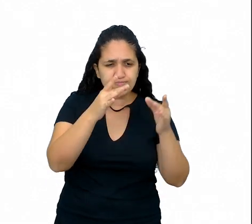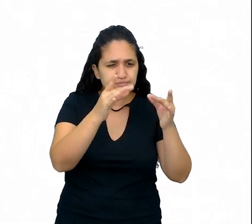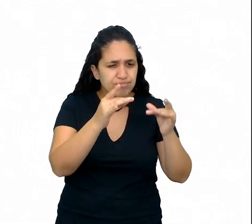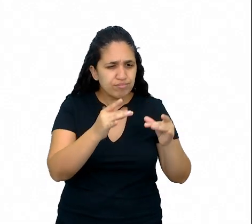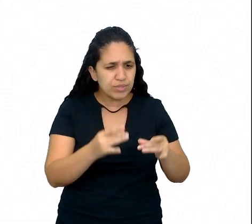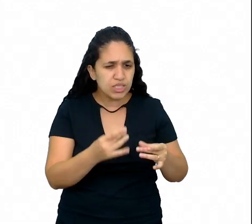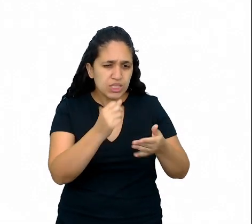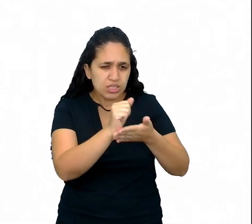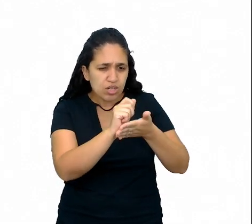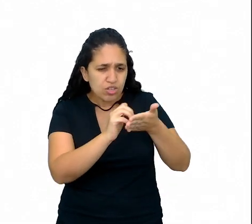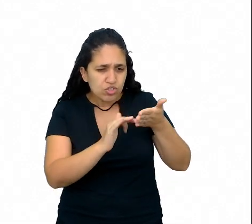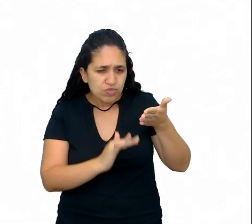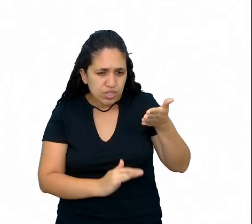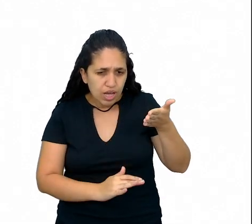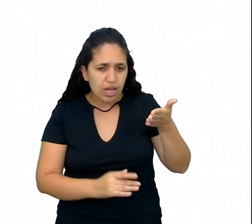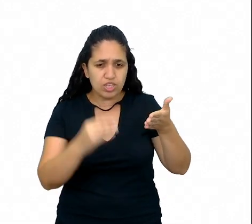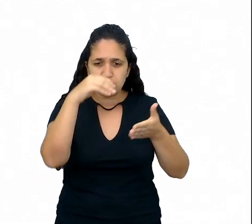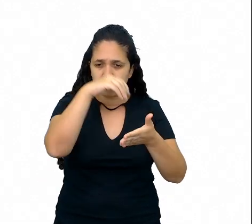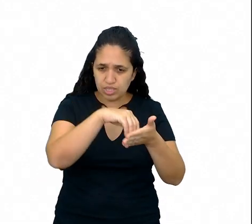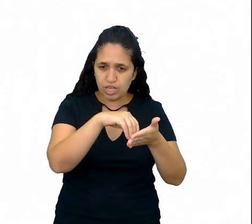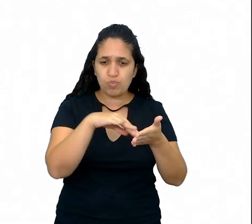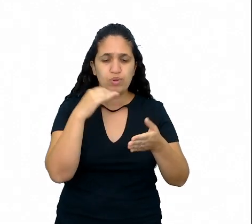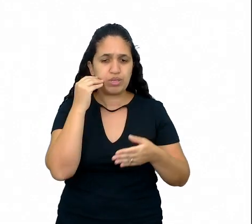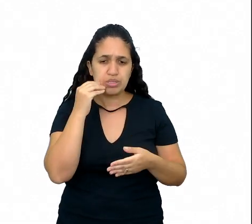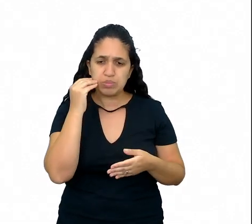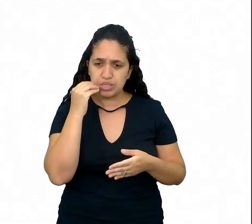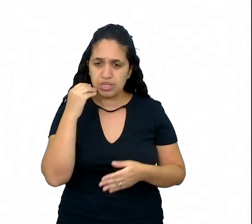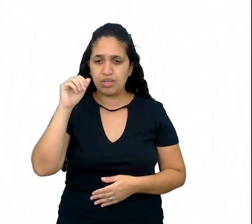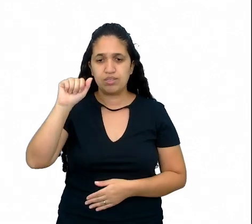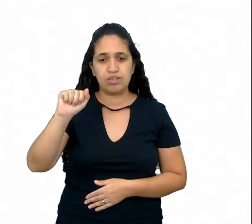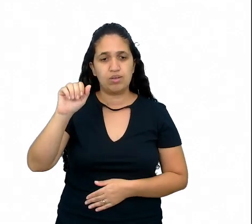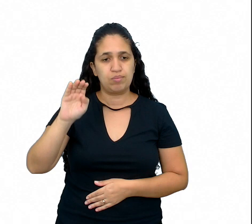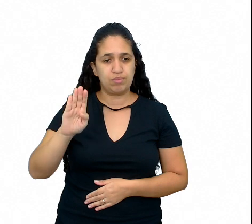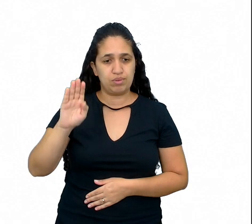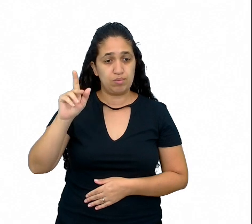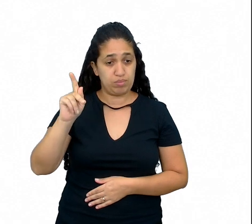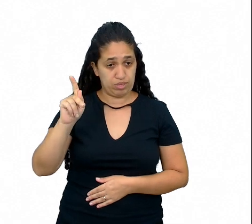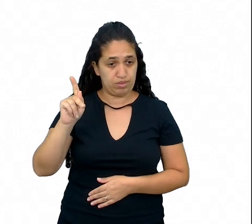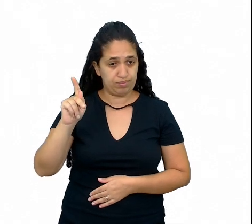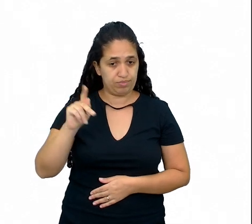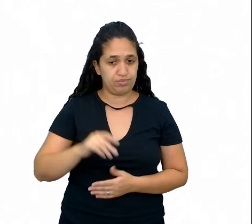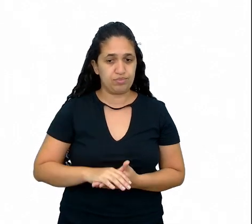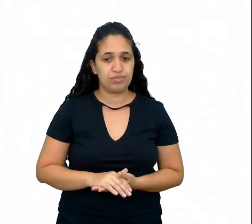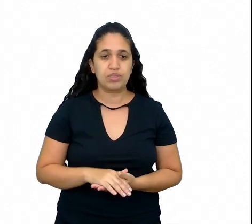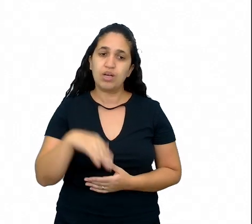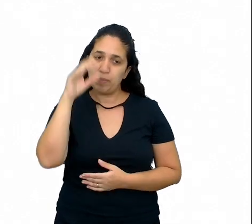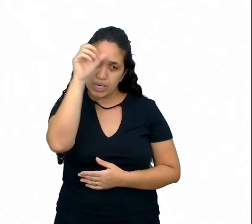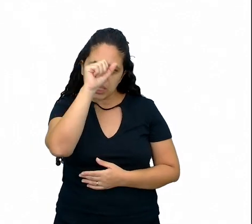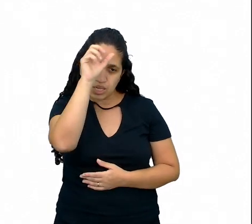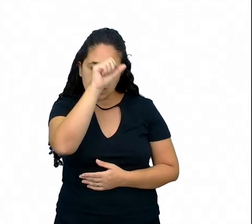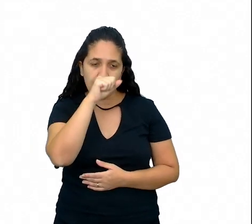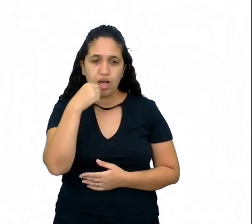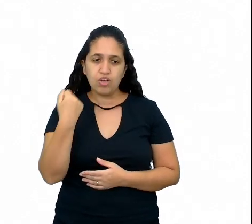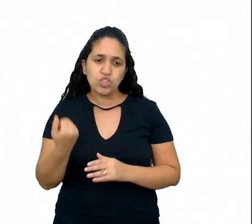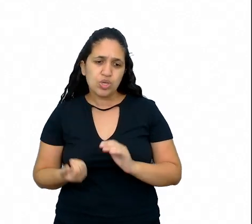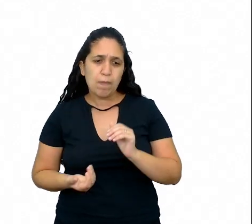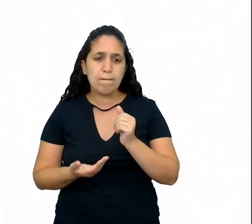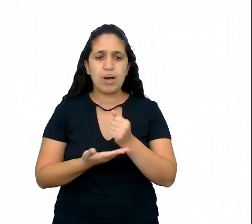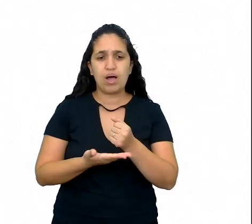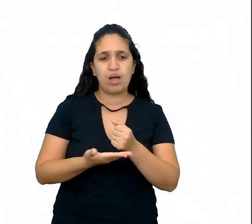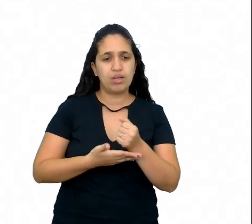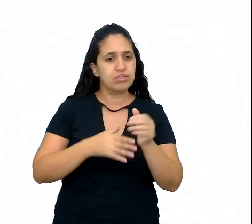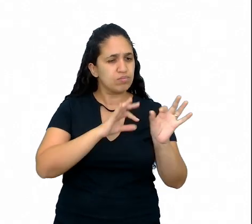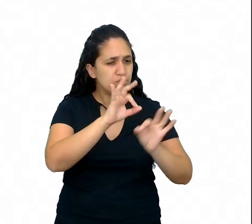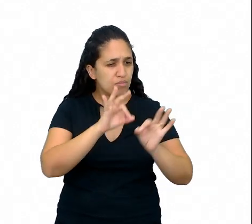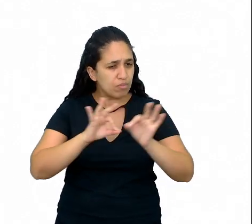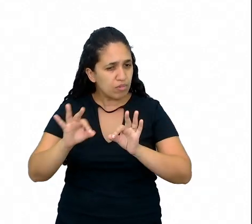lições contidas nas experiências da ABP, né, da aprendizagem baseada em projetos, que a